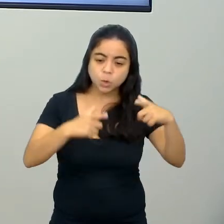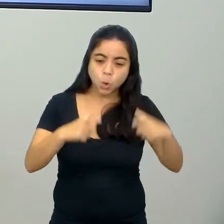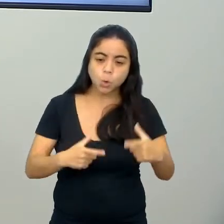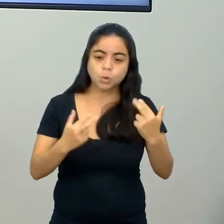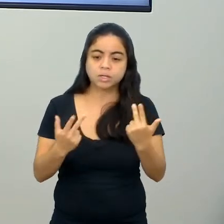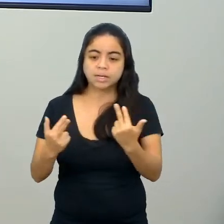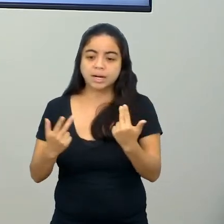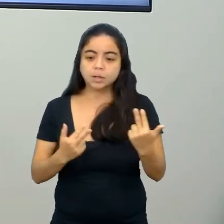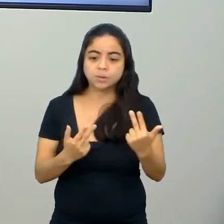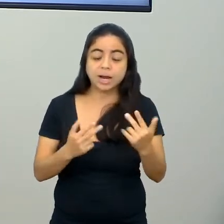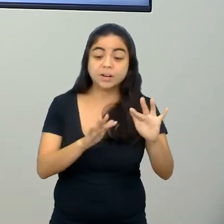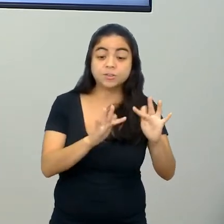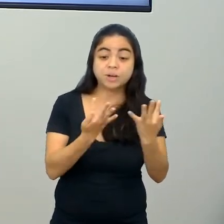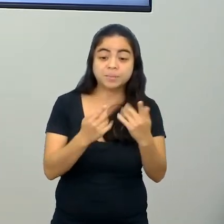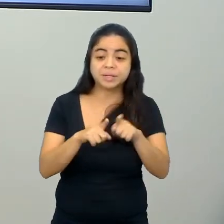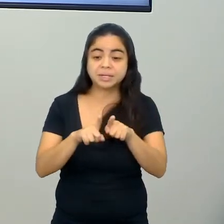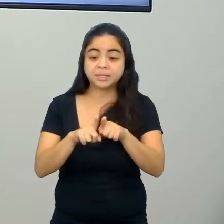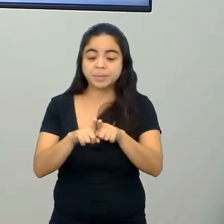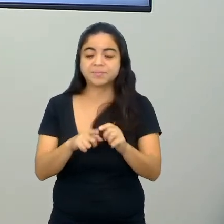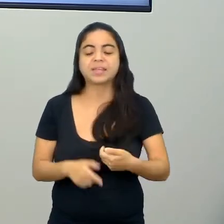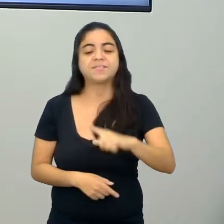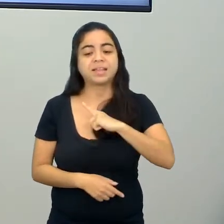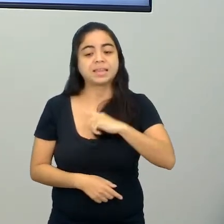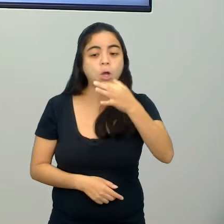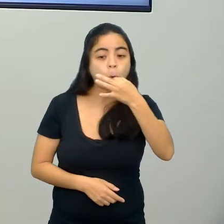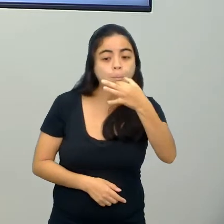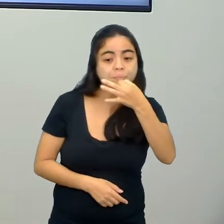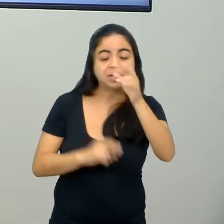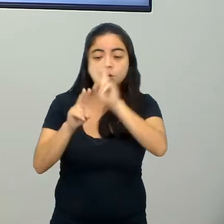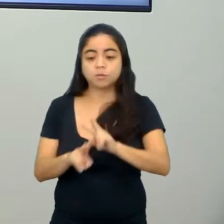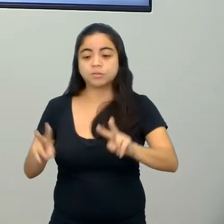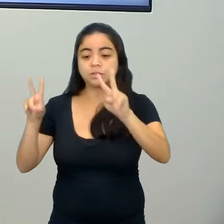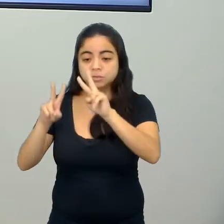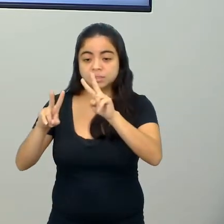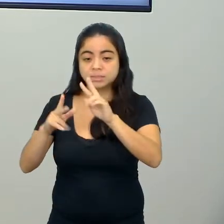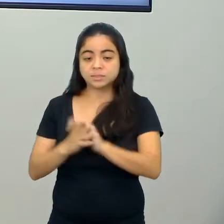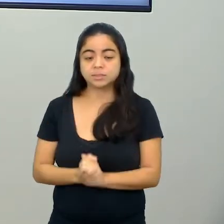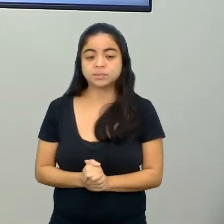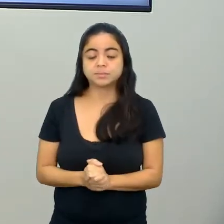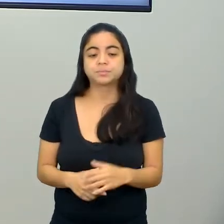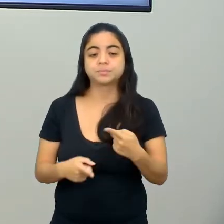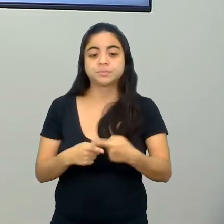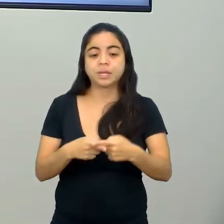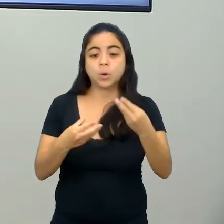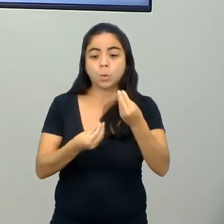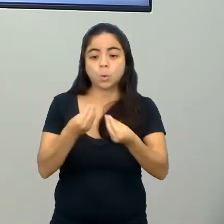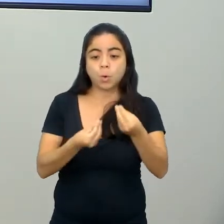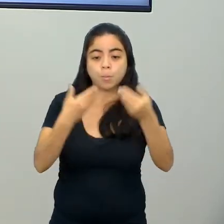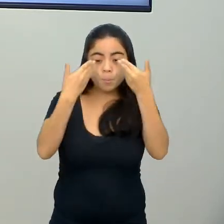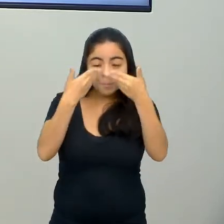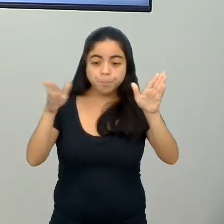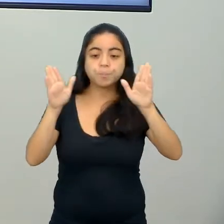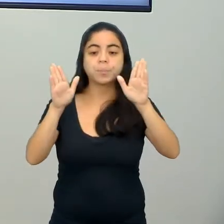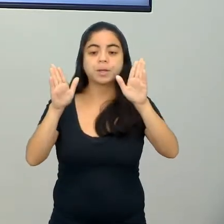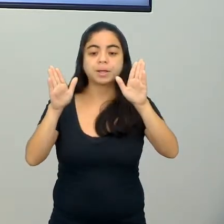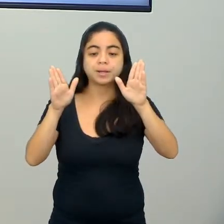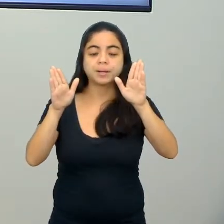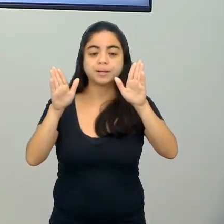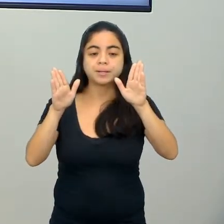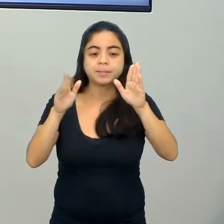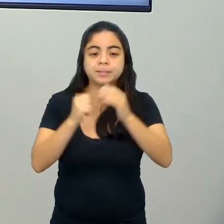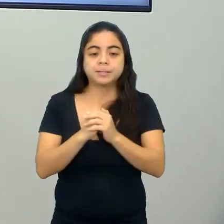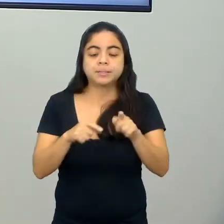mesma família, muitos de nós vão ter opiniões diferentes, visões diferentes, porque a maneira com que a nossa lente foi feita,